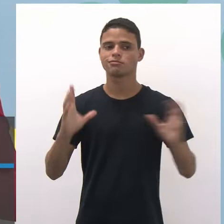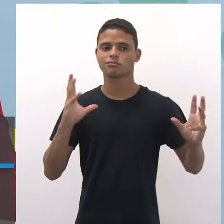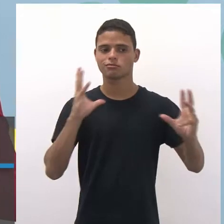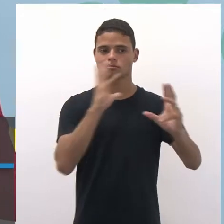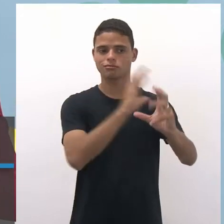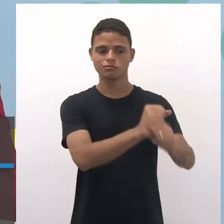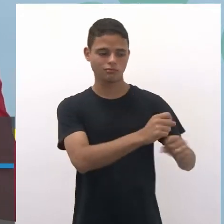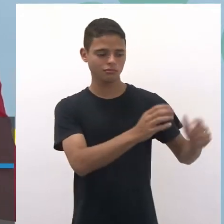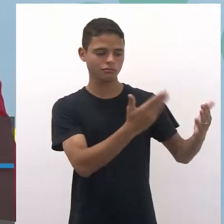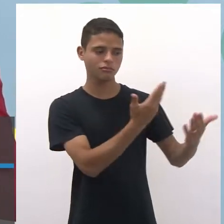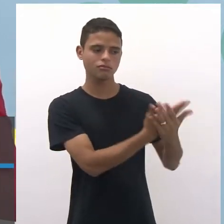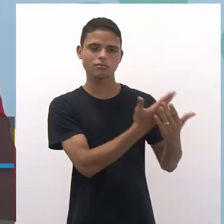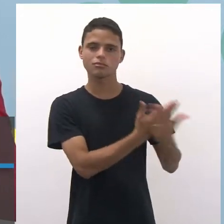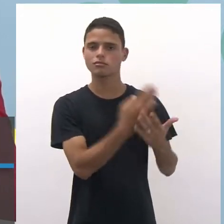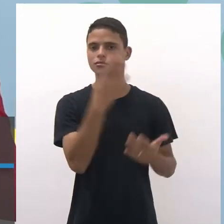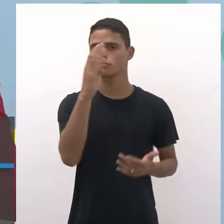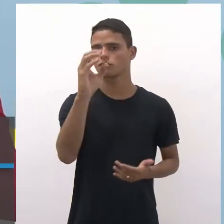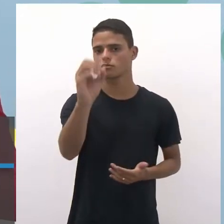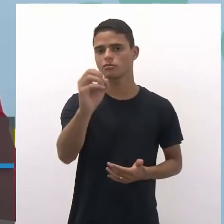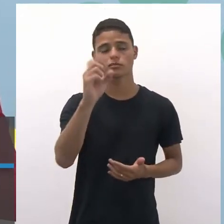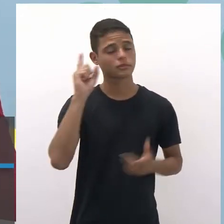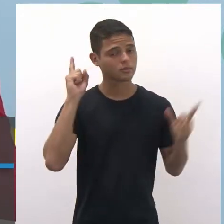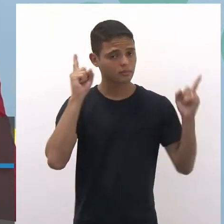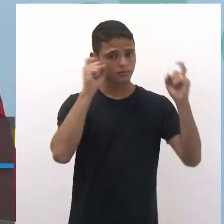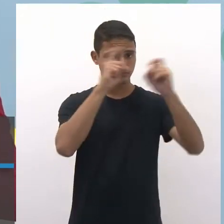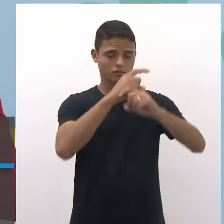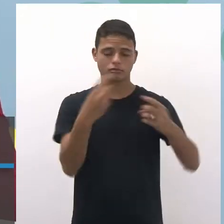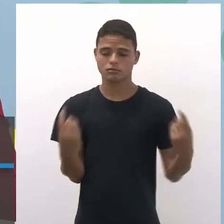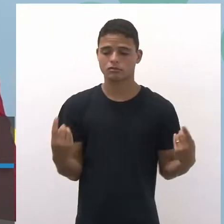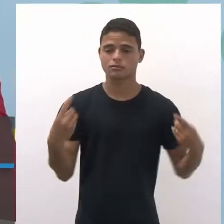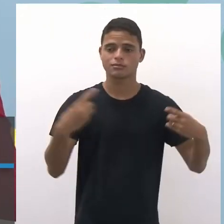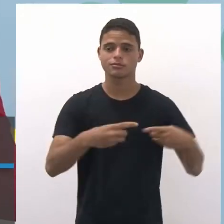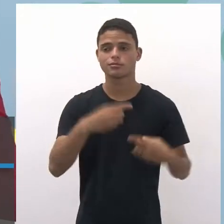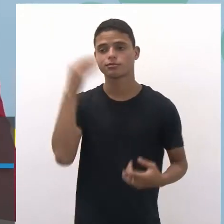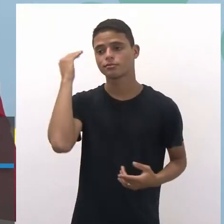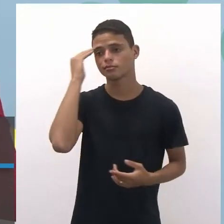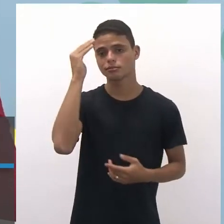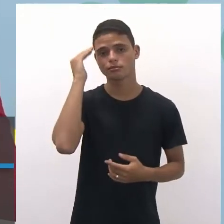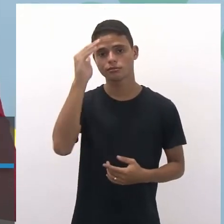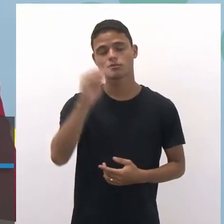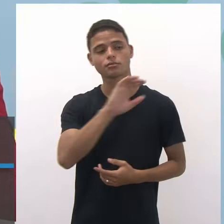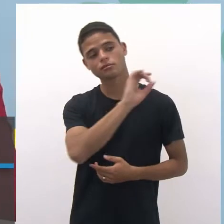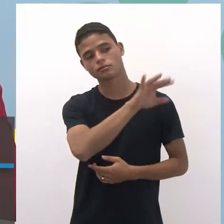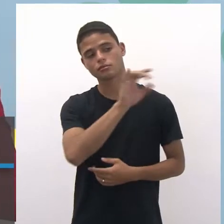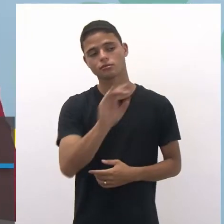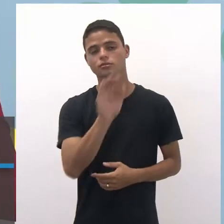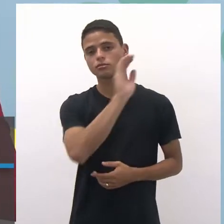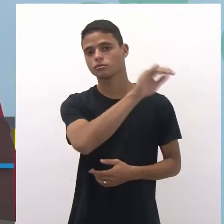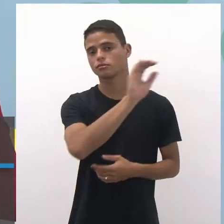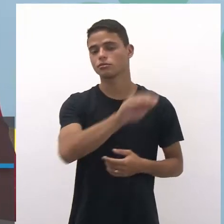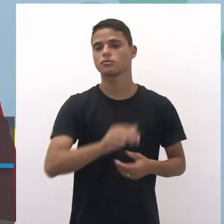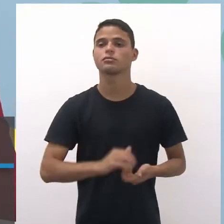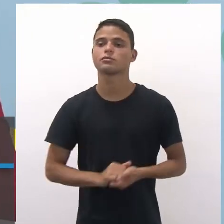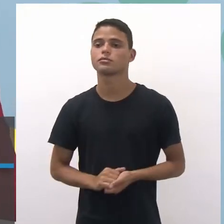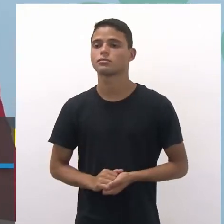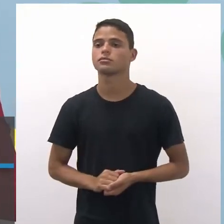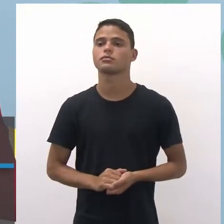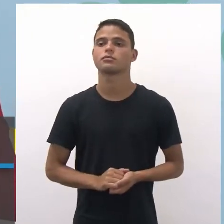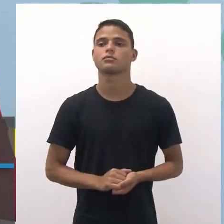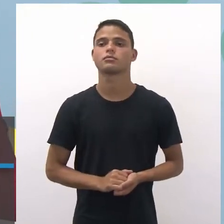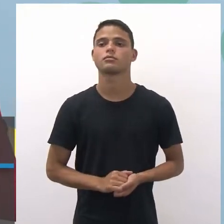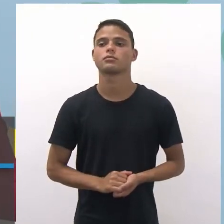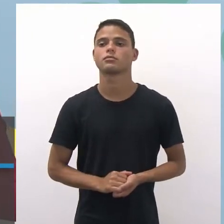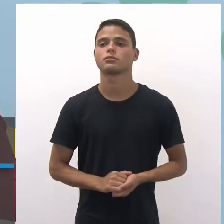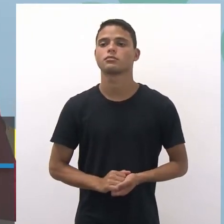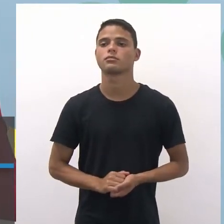mesma turma, é um desafio, sim, entendermos as particularidades intelectuais de cada